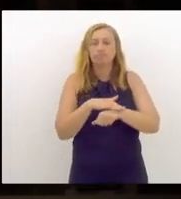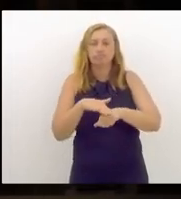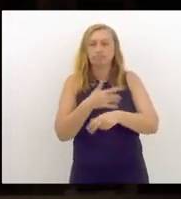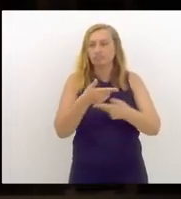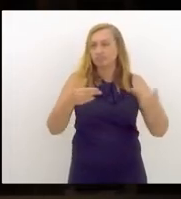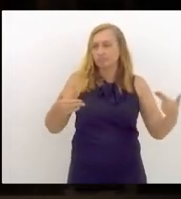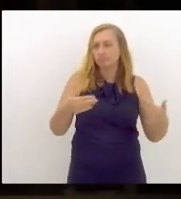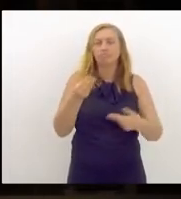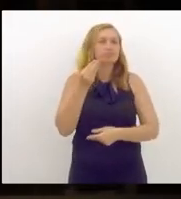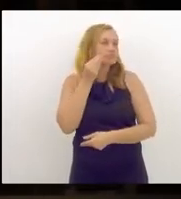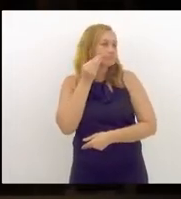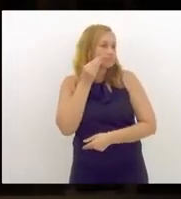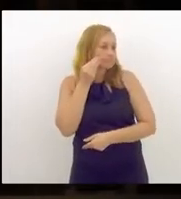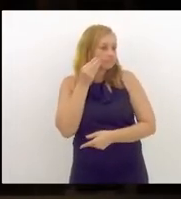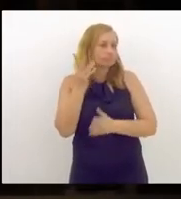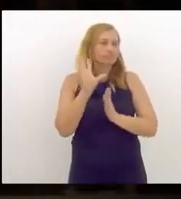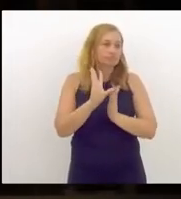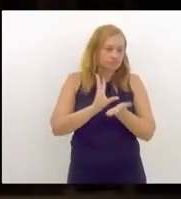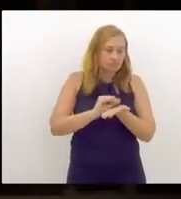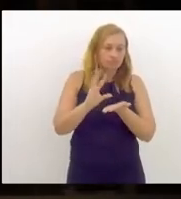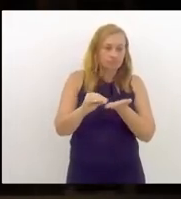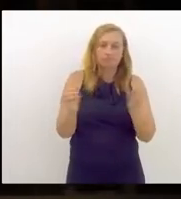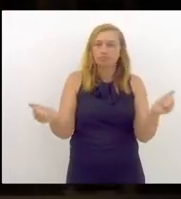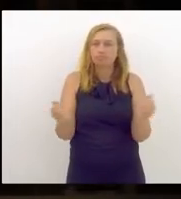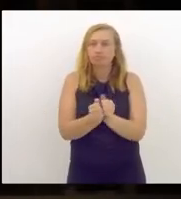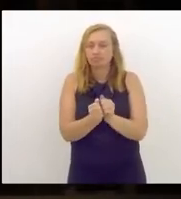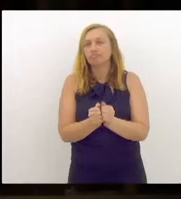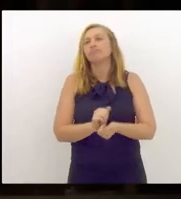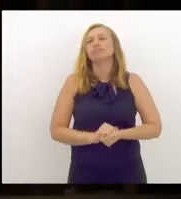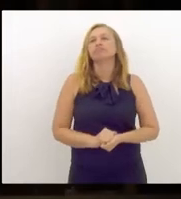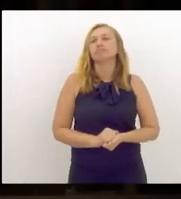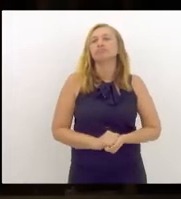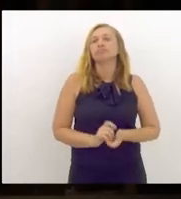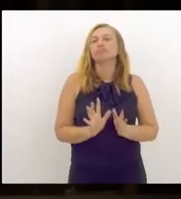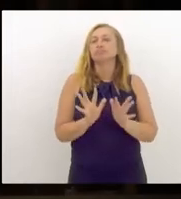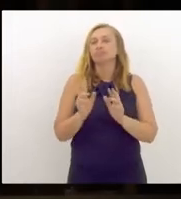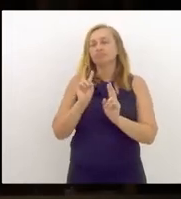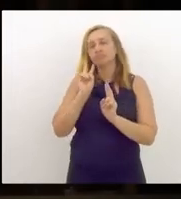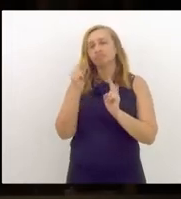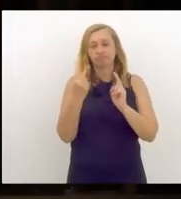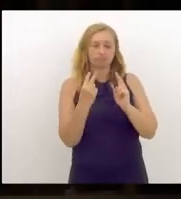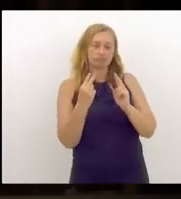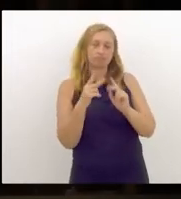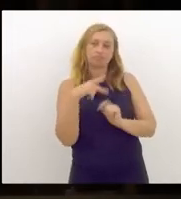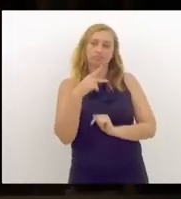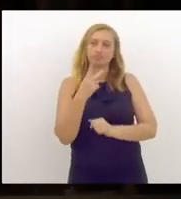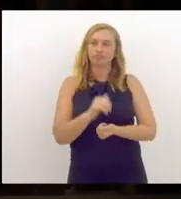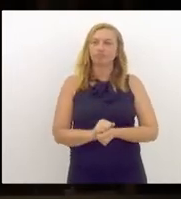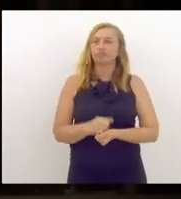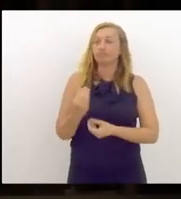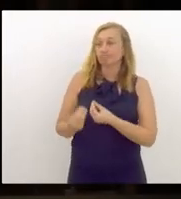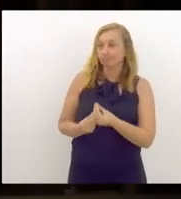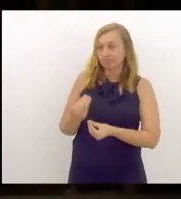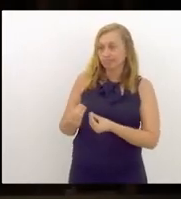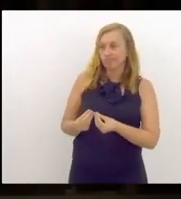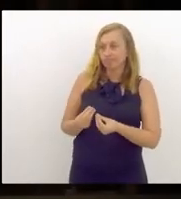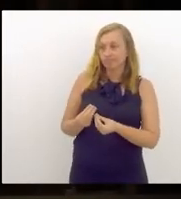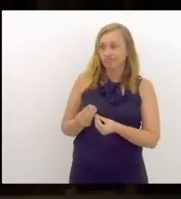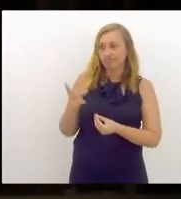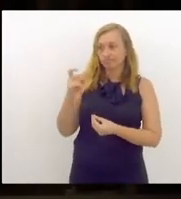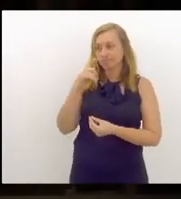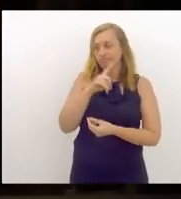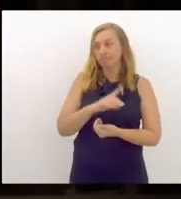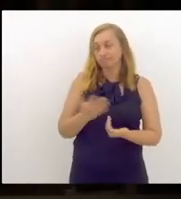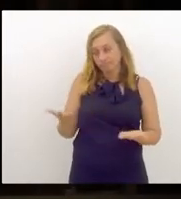com Mônica em pautas que tivemos juntos né a gente sempre terminava olhavam pra casa do outro e falava como tá degenerado